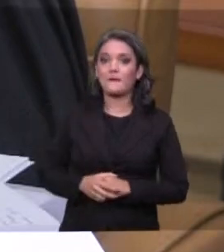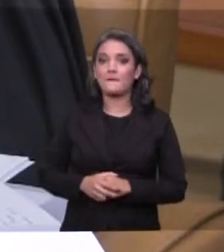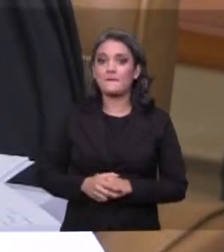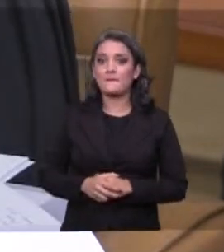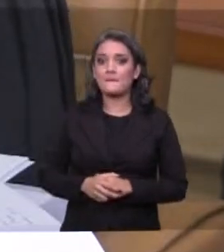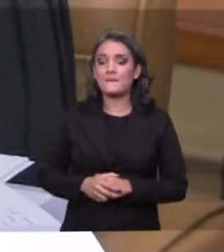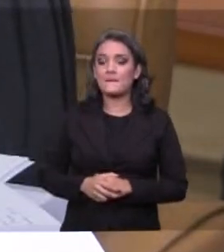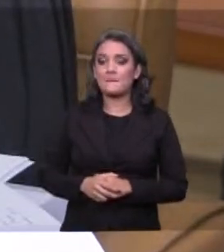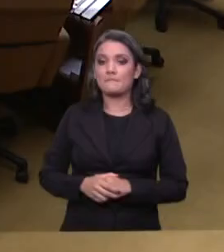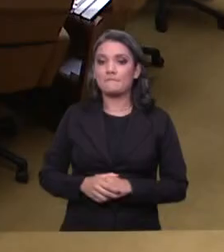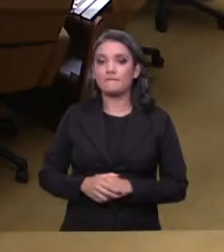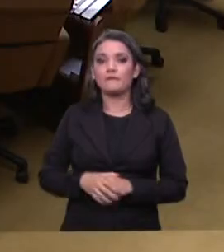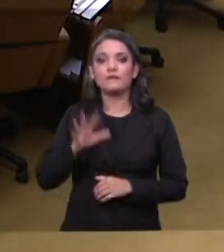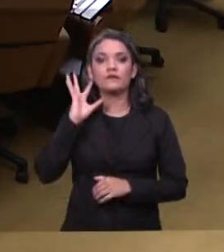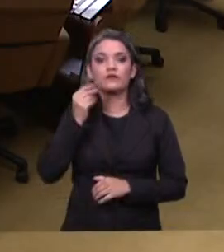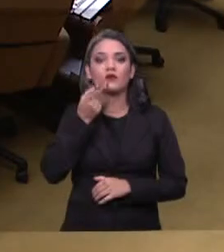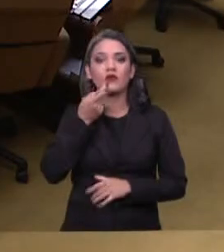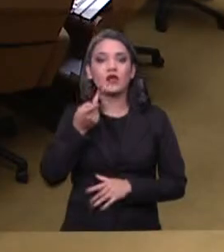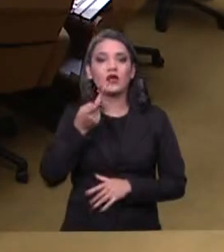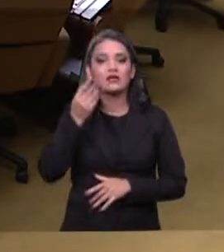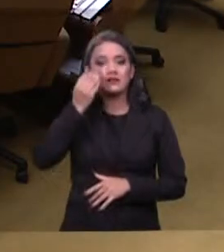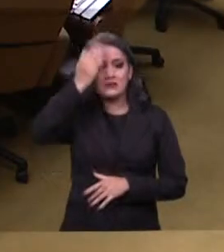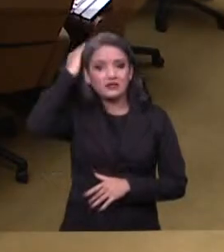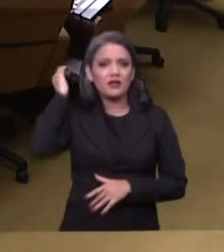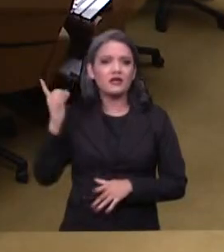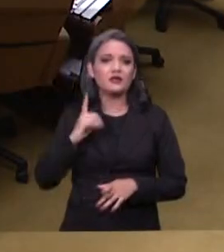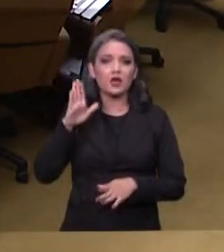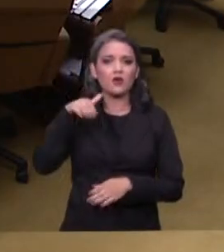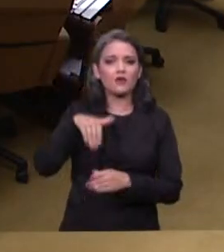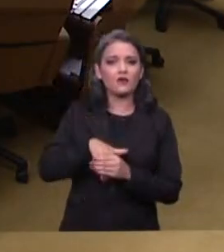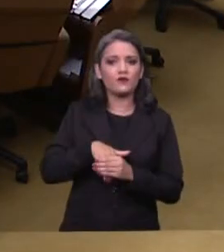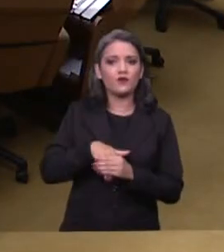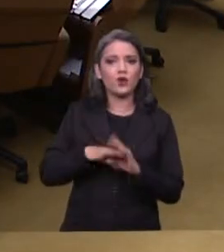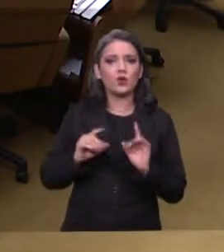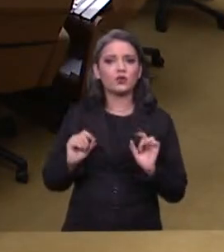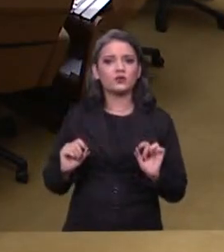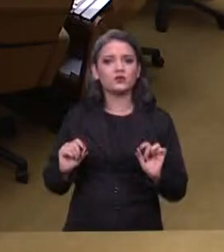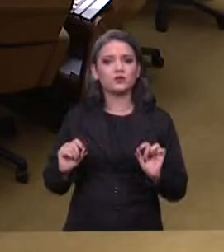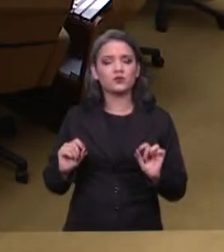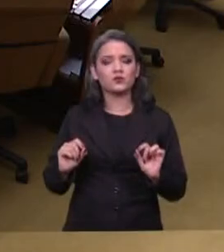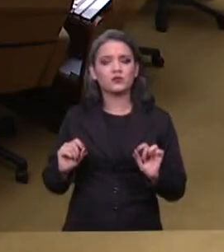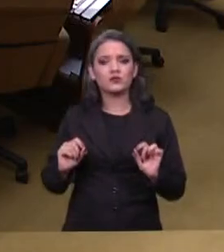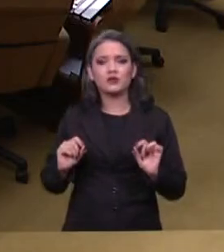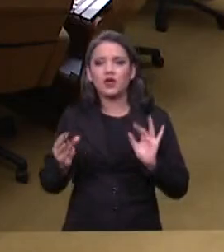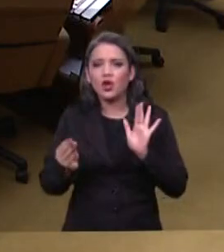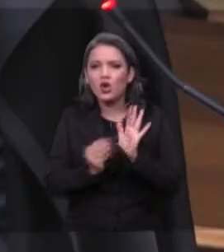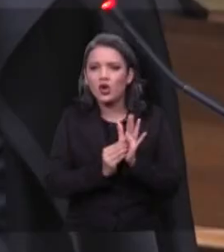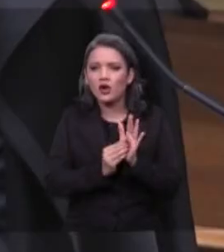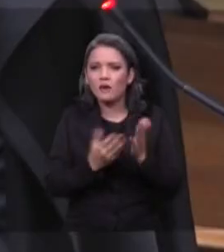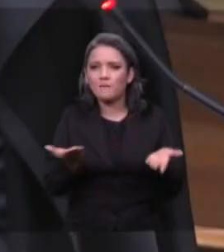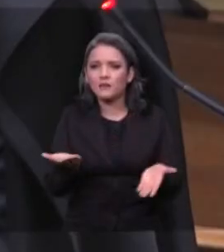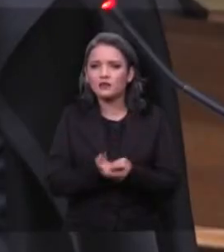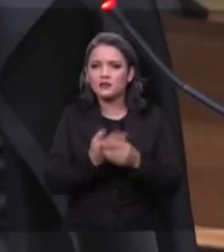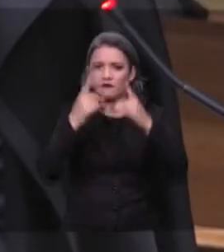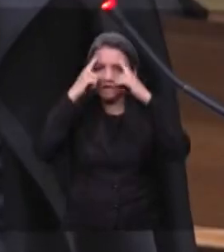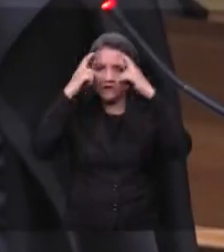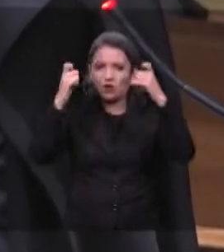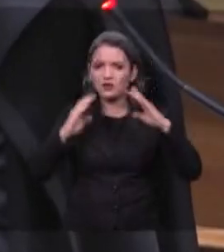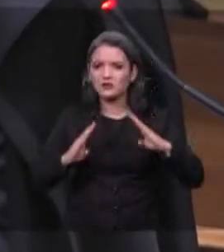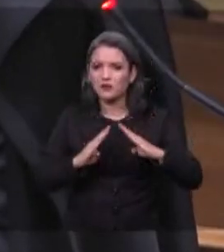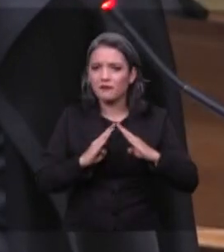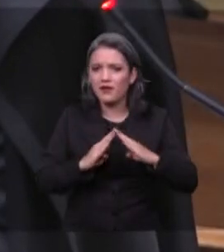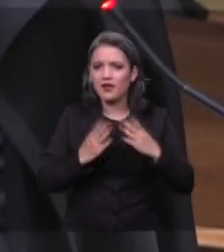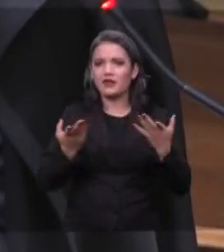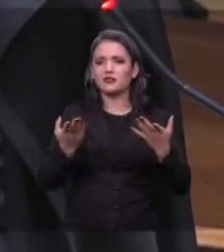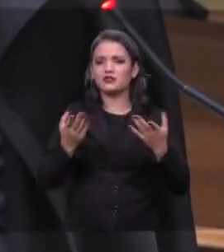é que o ministro Zanin tem um voto que inclui aqui, né, os processos de violência doméstica, processos da